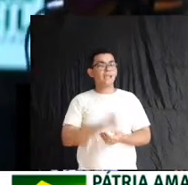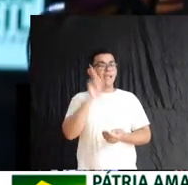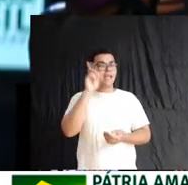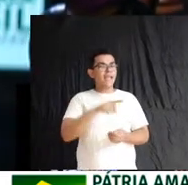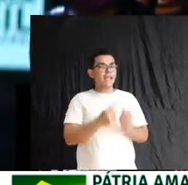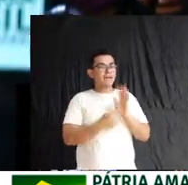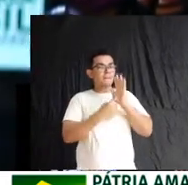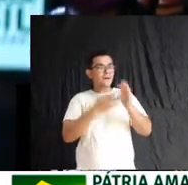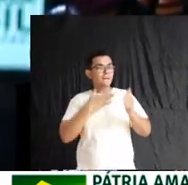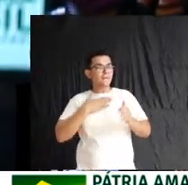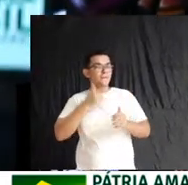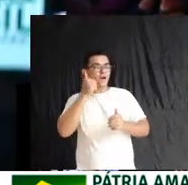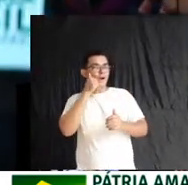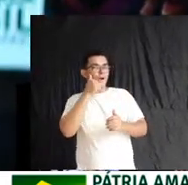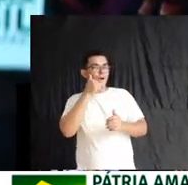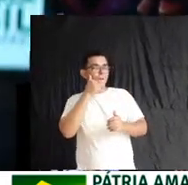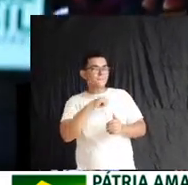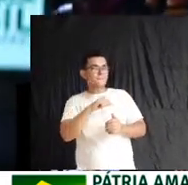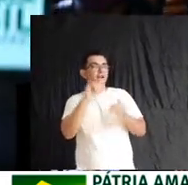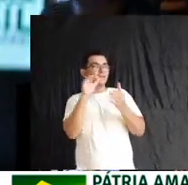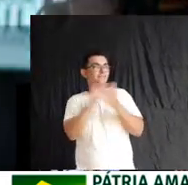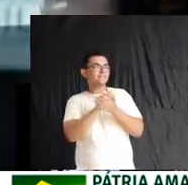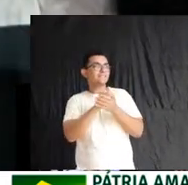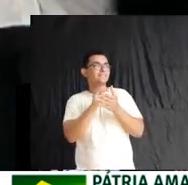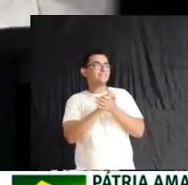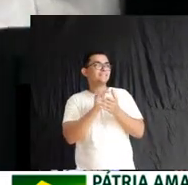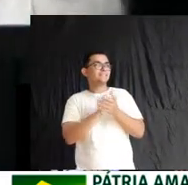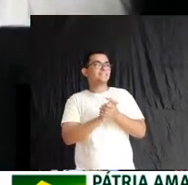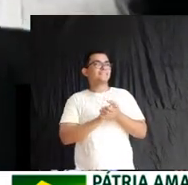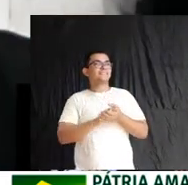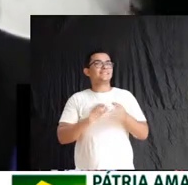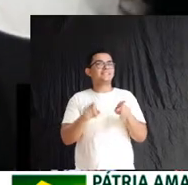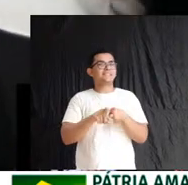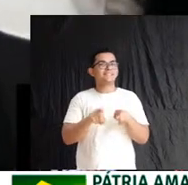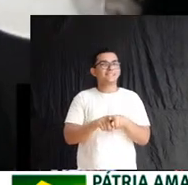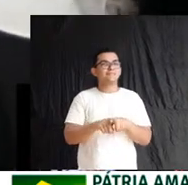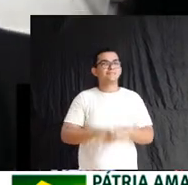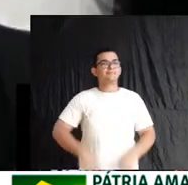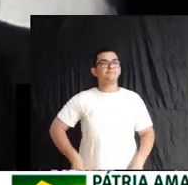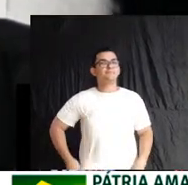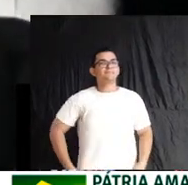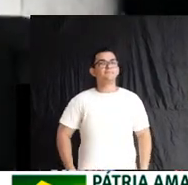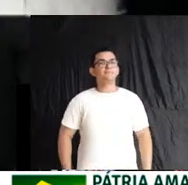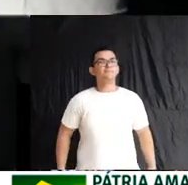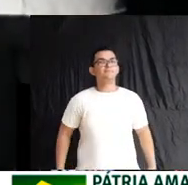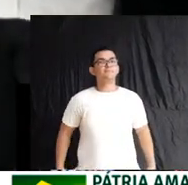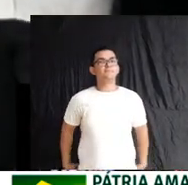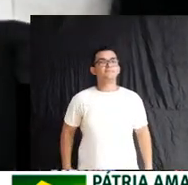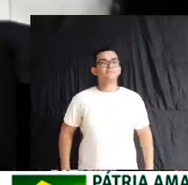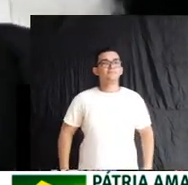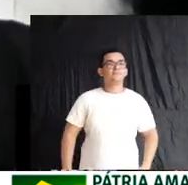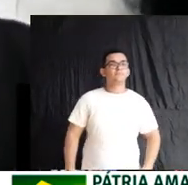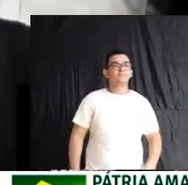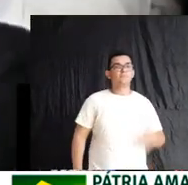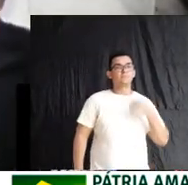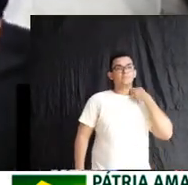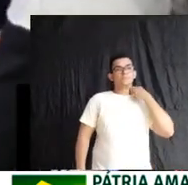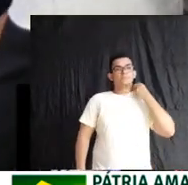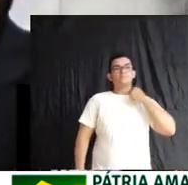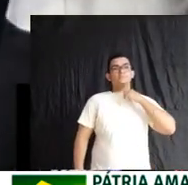casa. Ana Carolina, ela que é apaixonada. E não sou só eu que faço média nessa live. Tem que garantir, tem que garantir. Não é